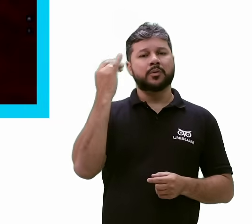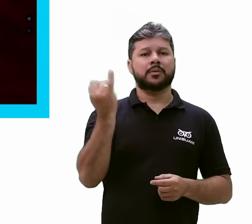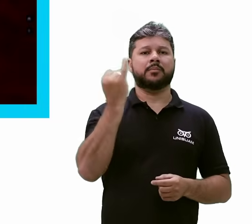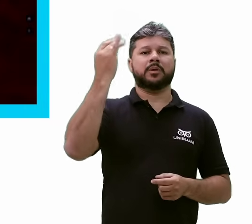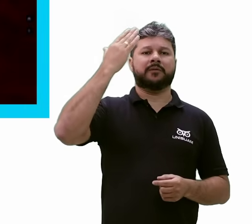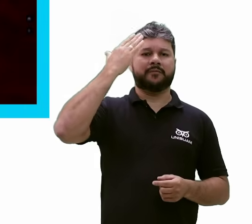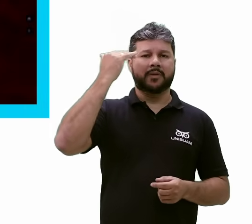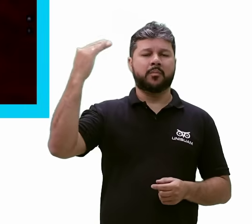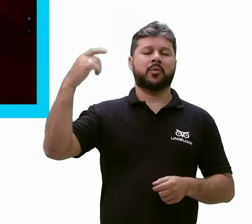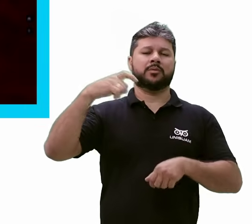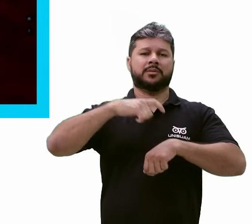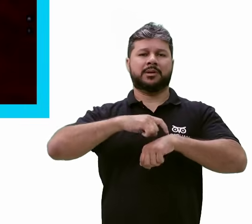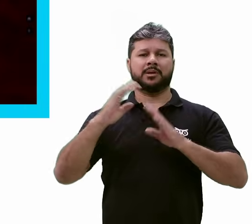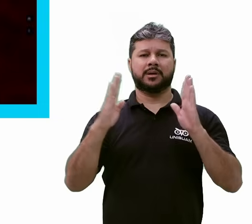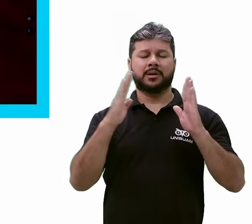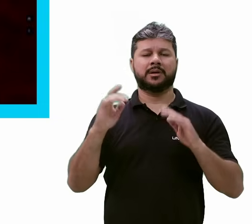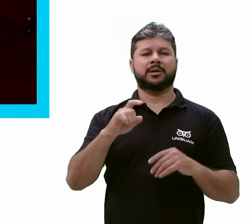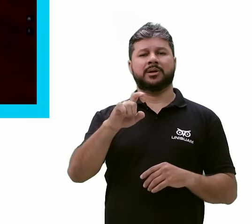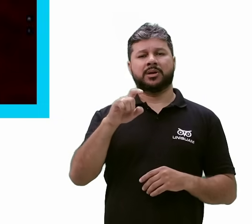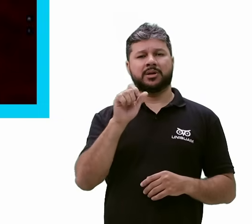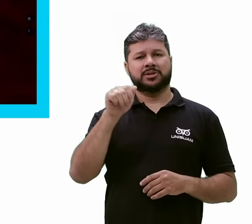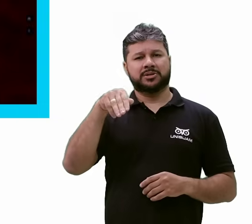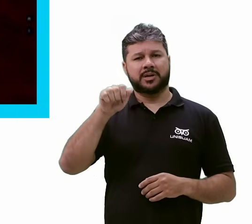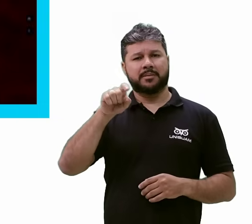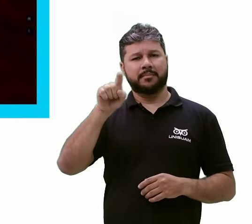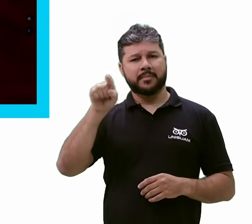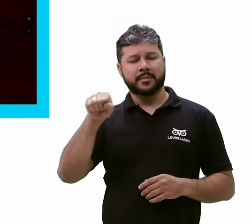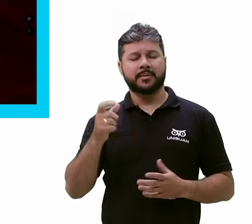importantes da época, né? Então, xamãs,